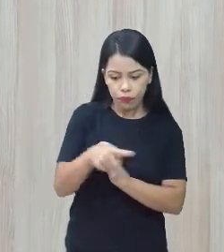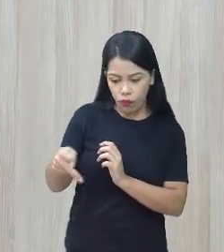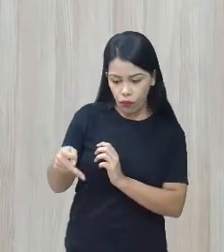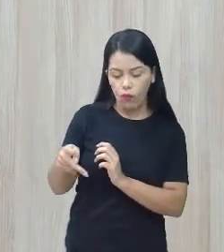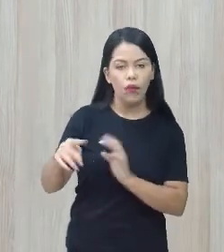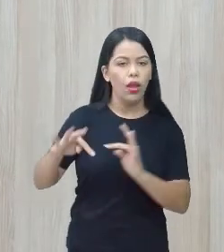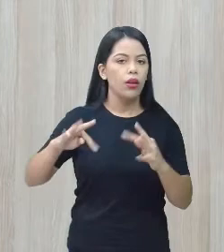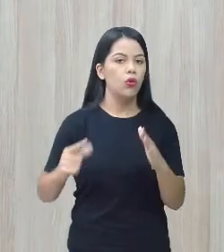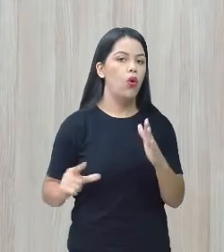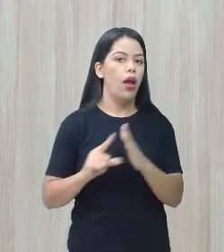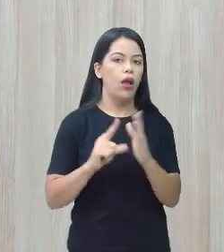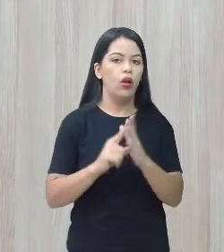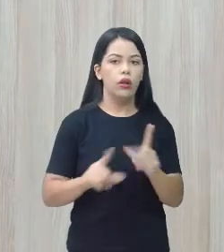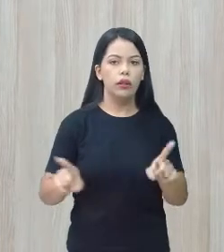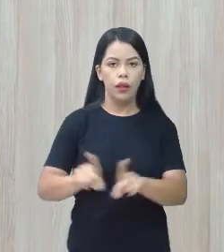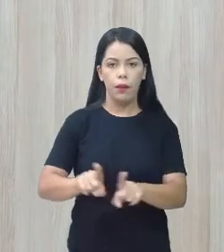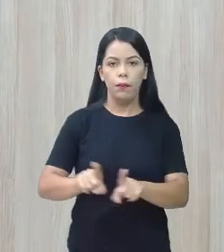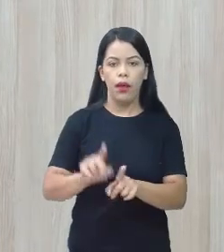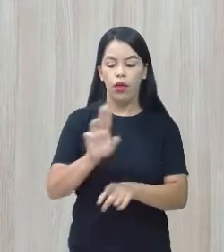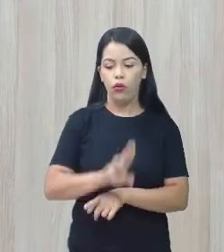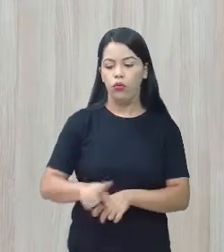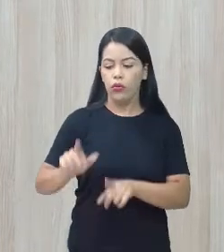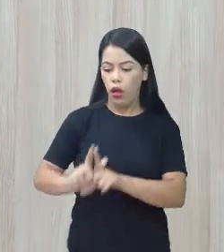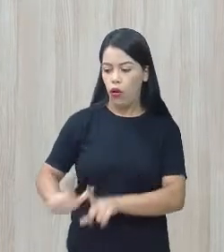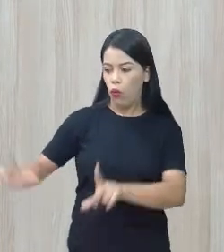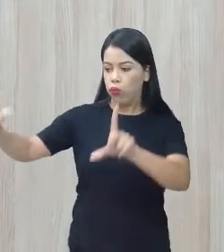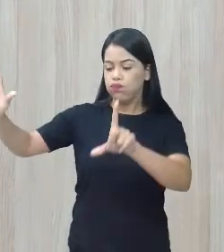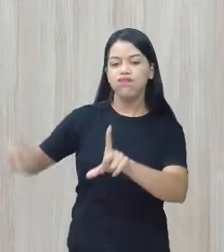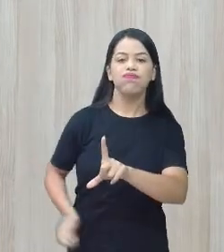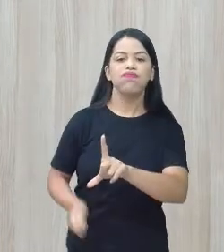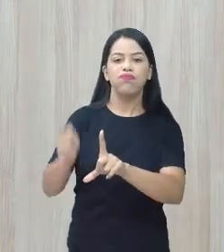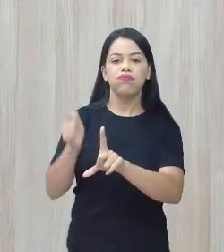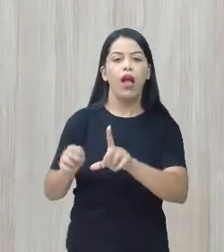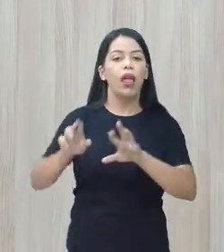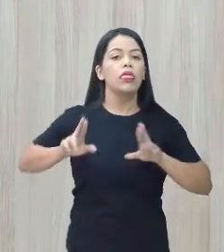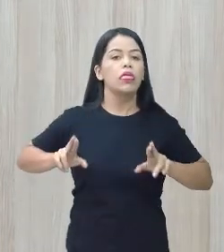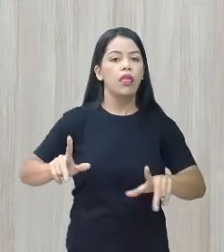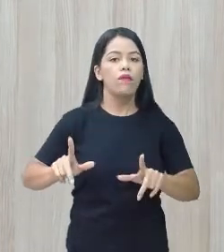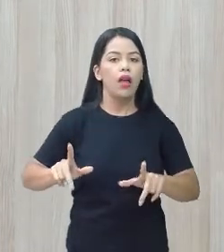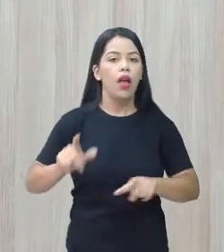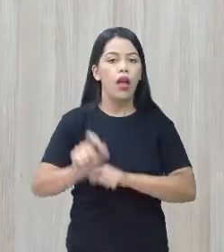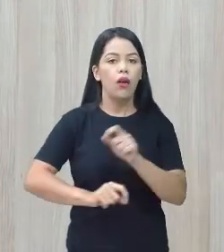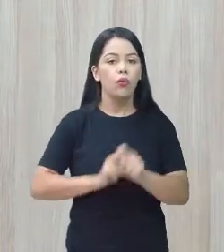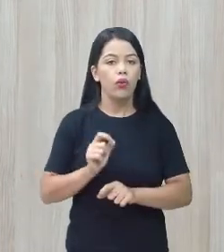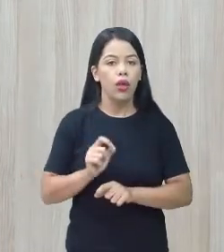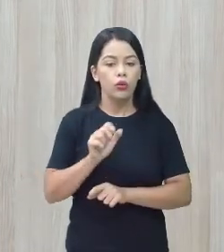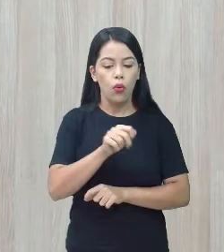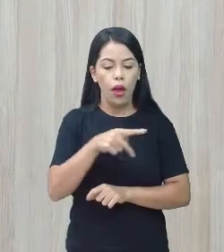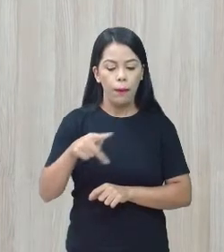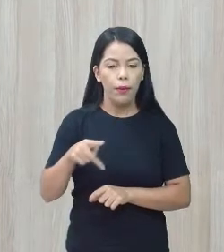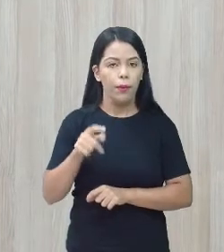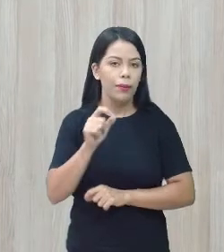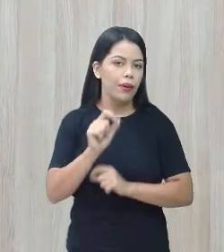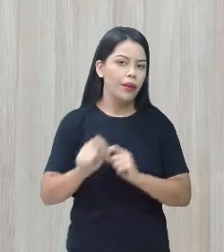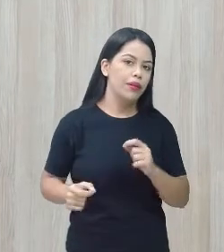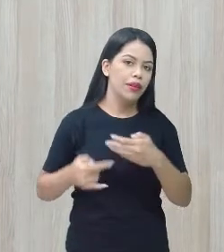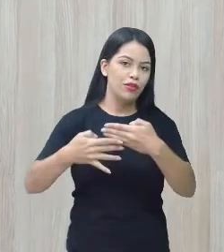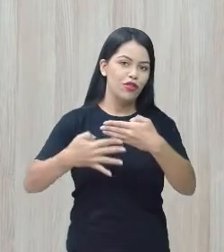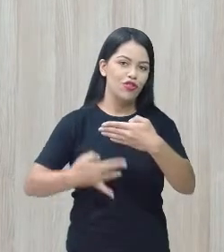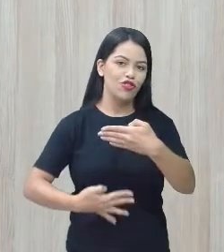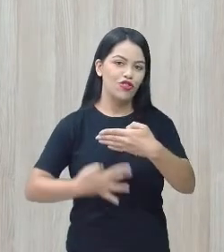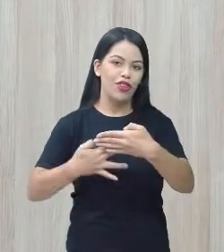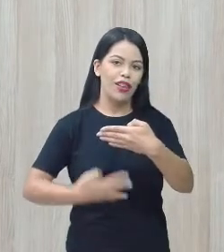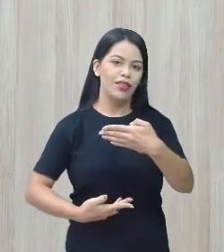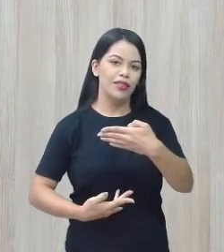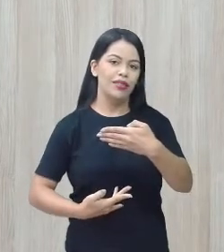pelo QR Code. E o grande diferencial do aplicativo é justamente o quê? O chat.